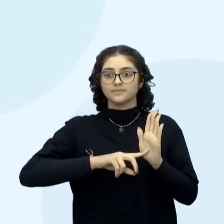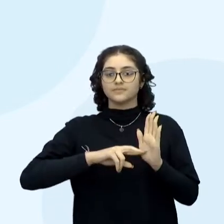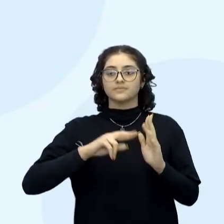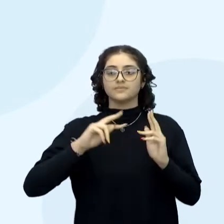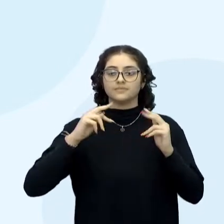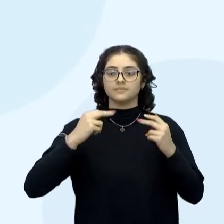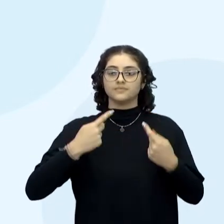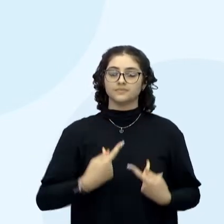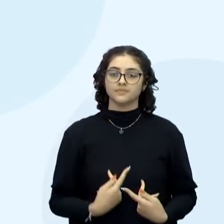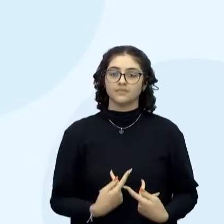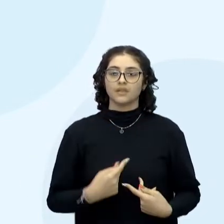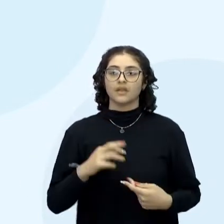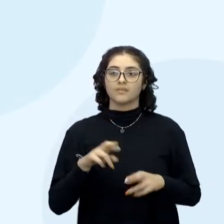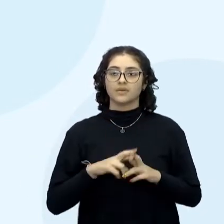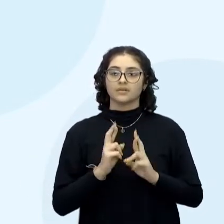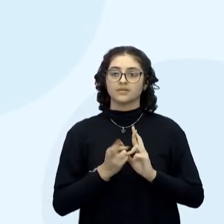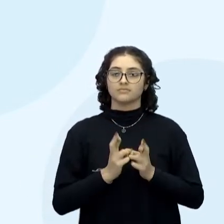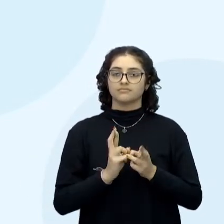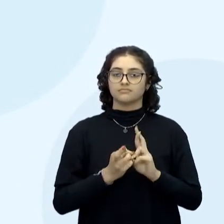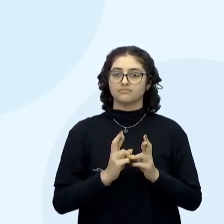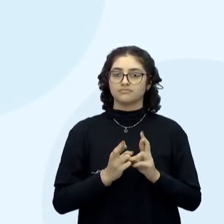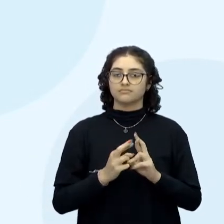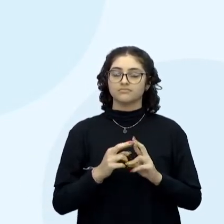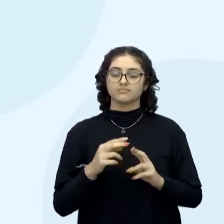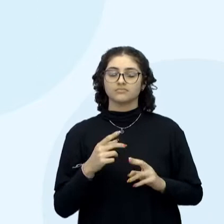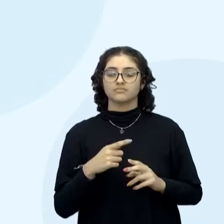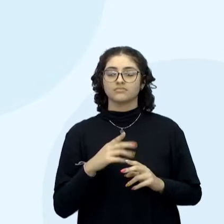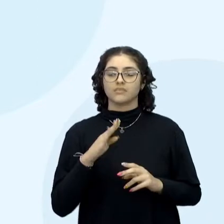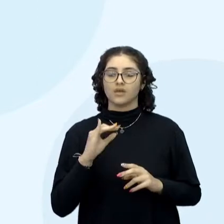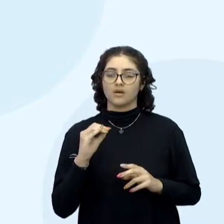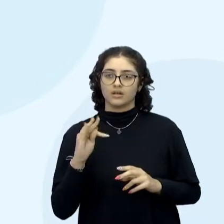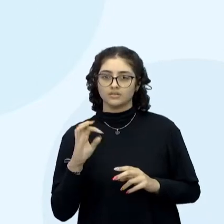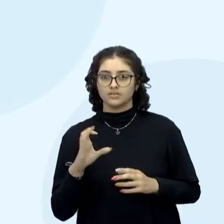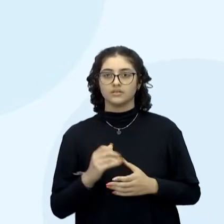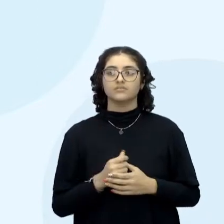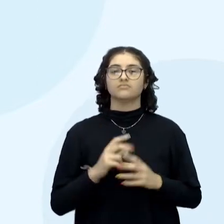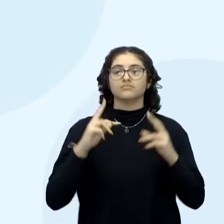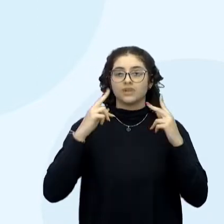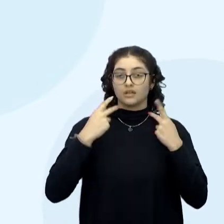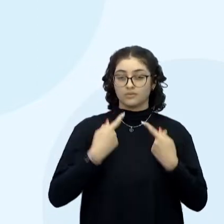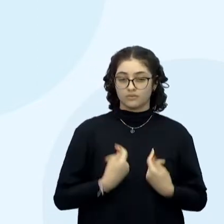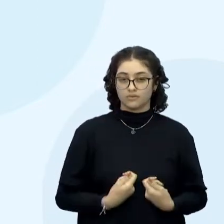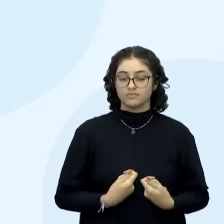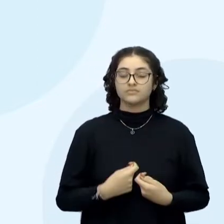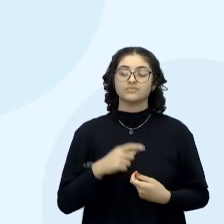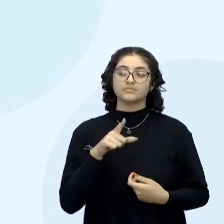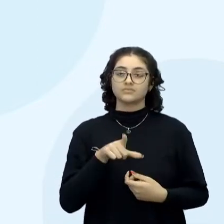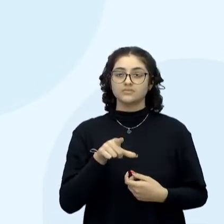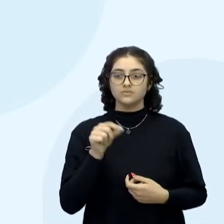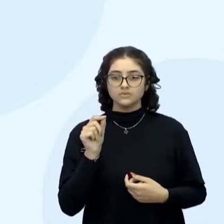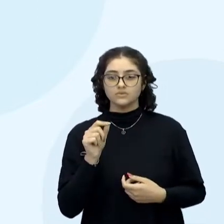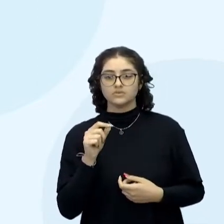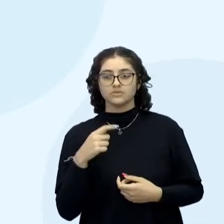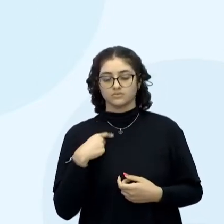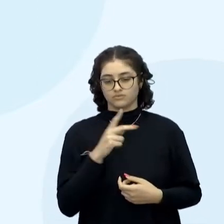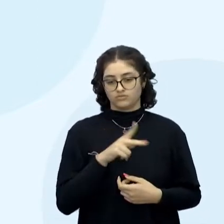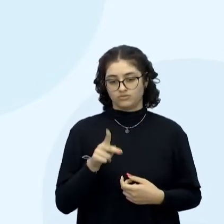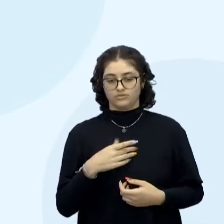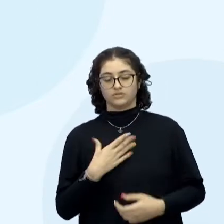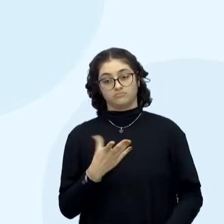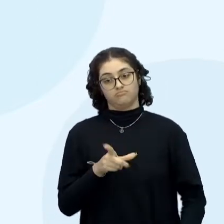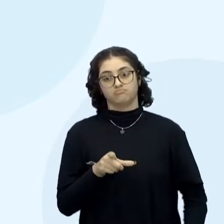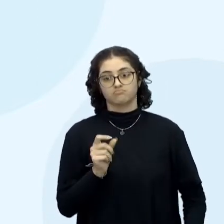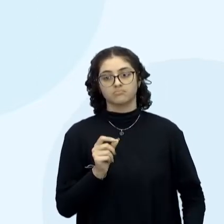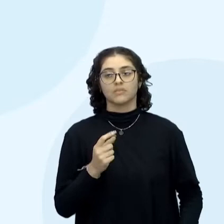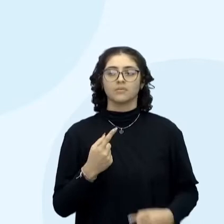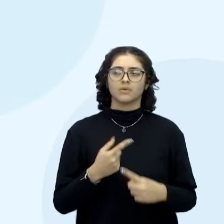e da relação entre direitos humanos e bioética. Naturalmente que essa parte de uma escolha minha enquanto professora